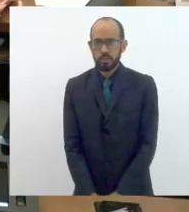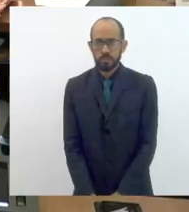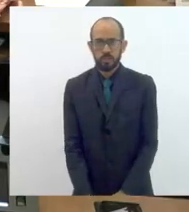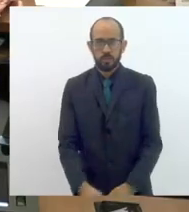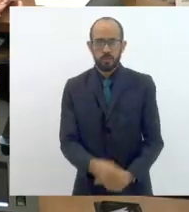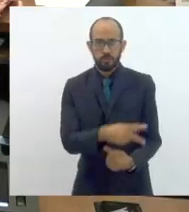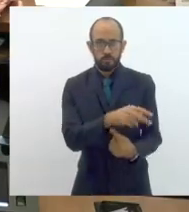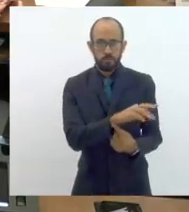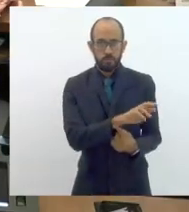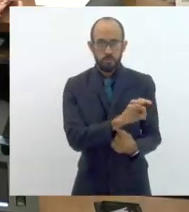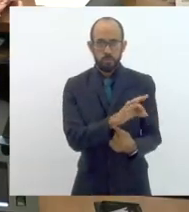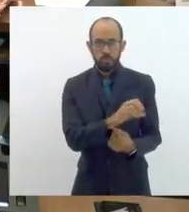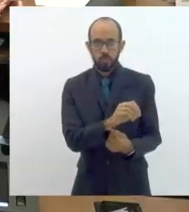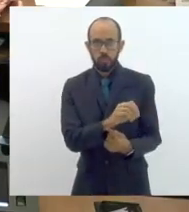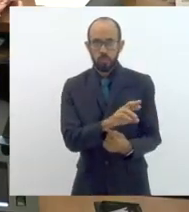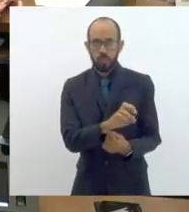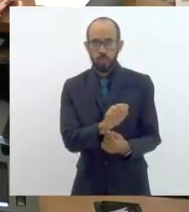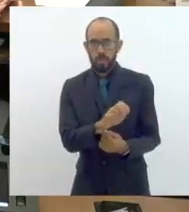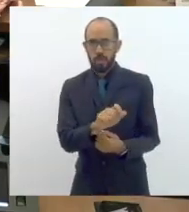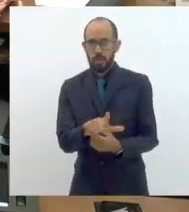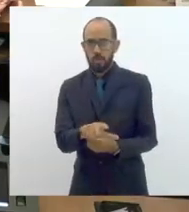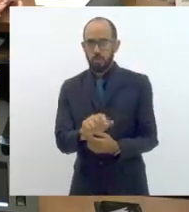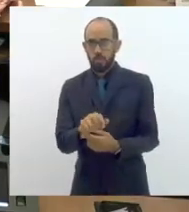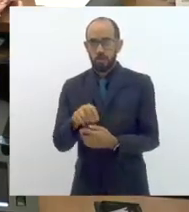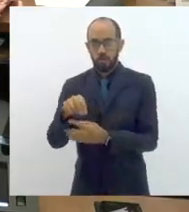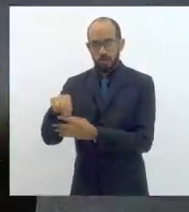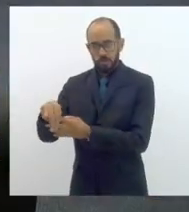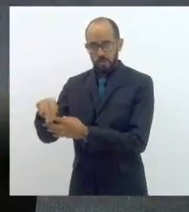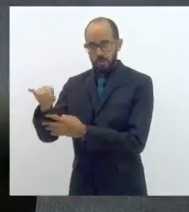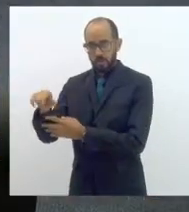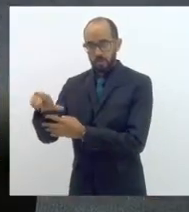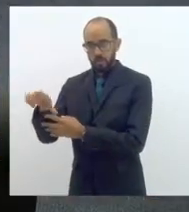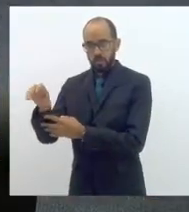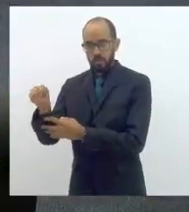Porto Real, Nilo César Alves Ferreira.